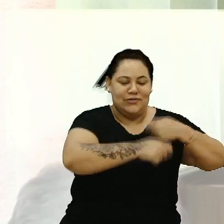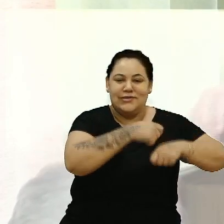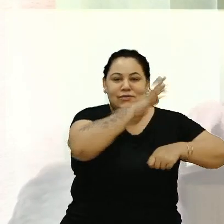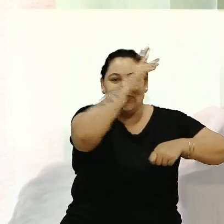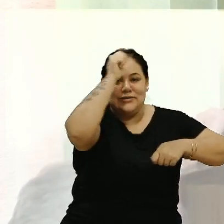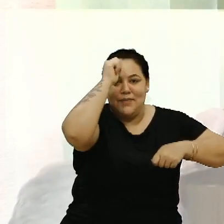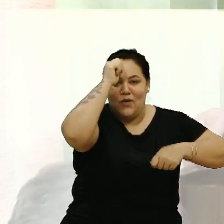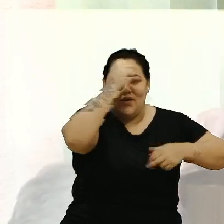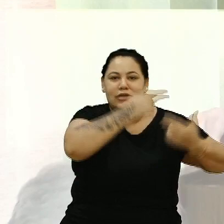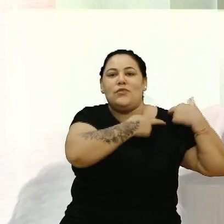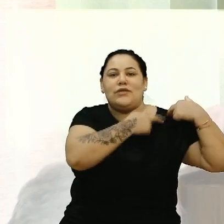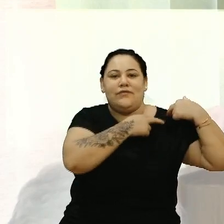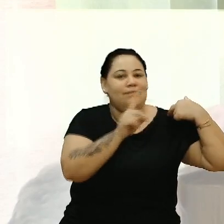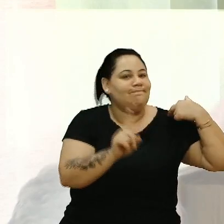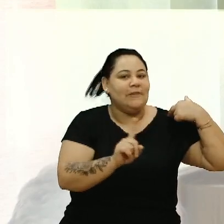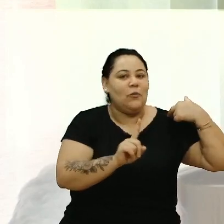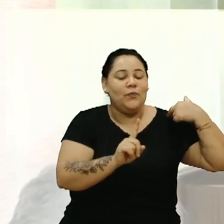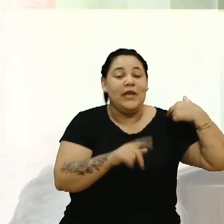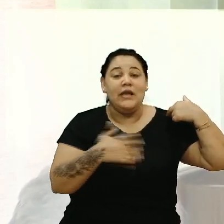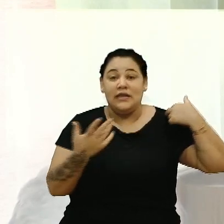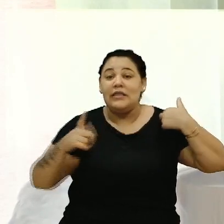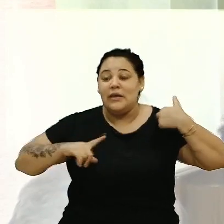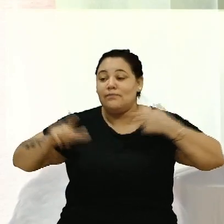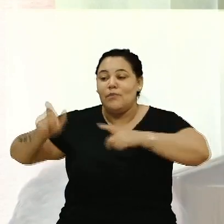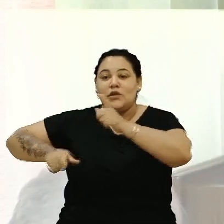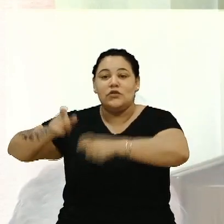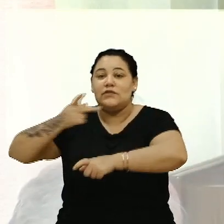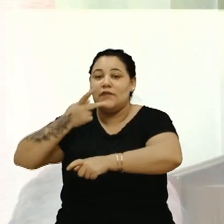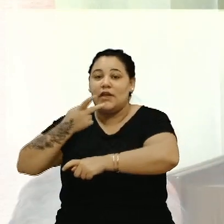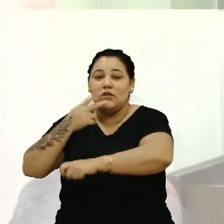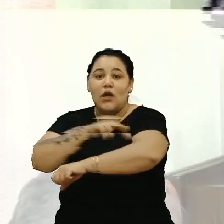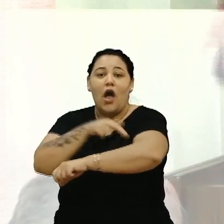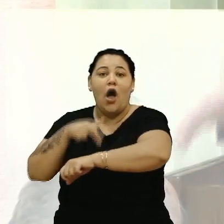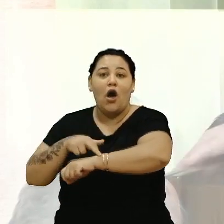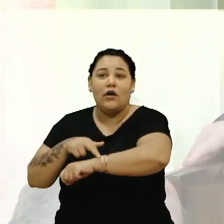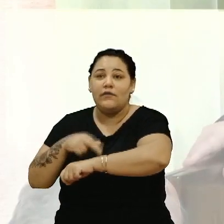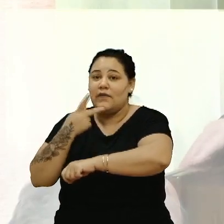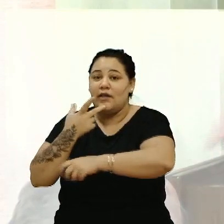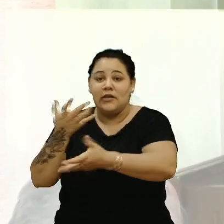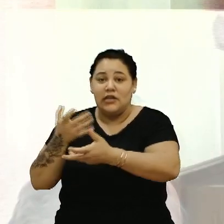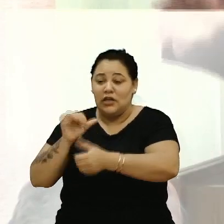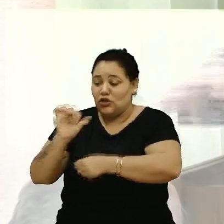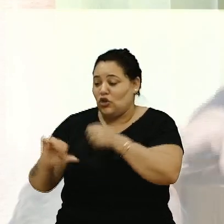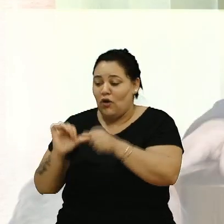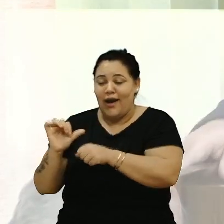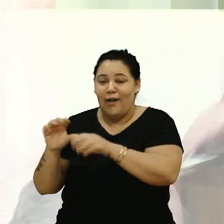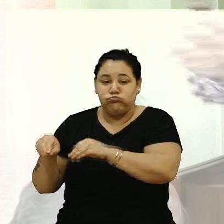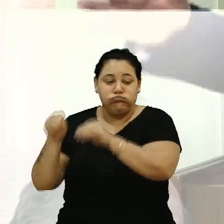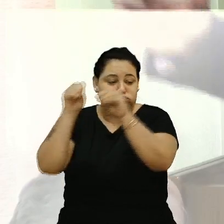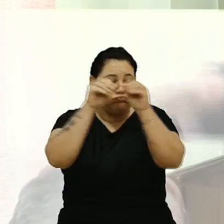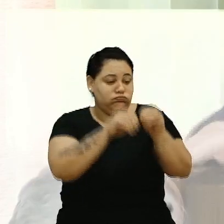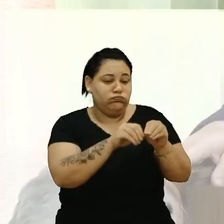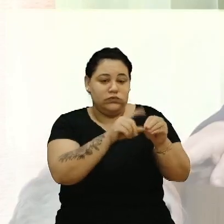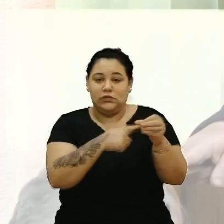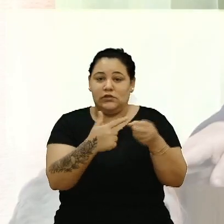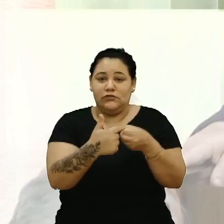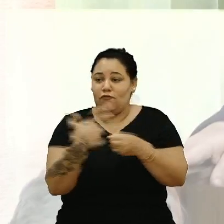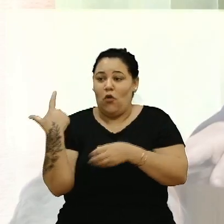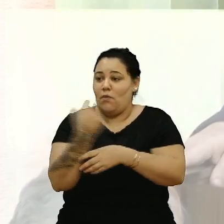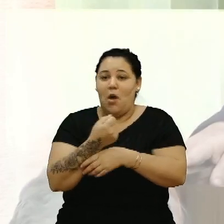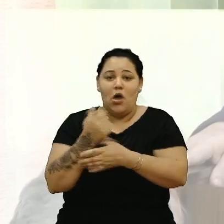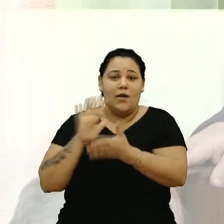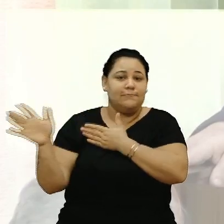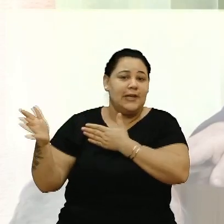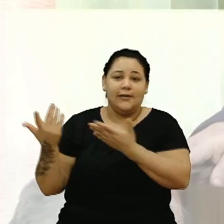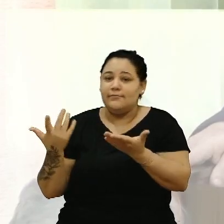municipais. Né? Tem gente falando em Roca Salles que se mudar daquela cidade, não vou mais, vou me mudar daqui. Porque